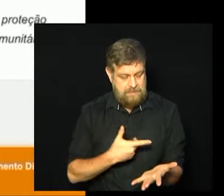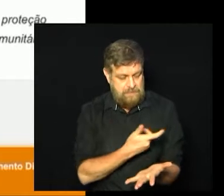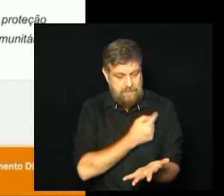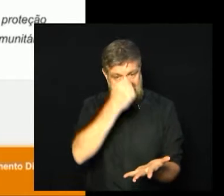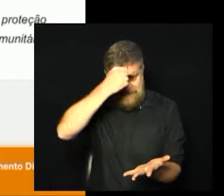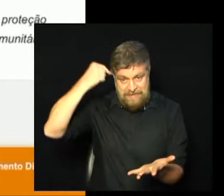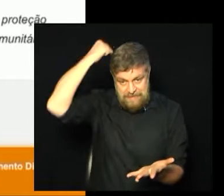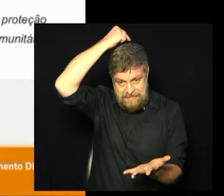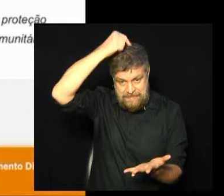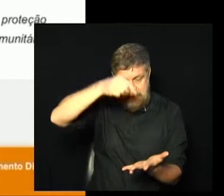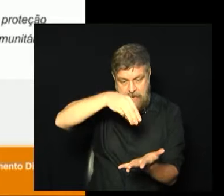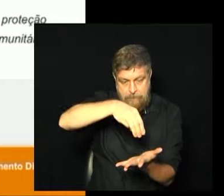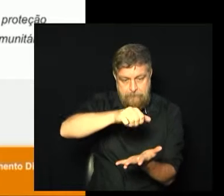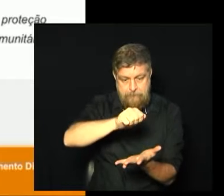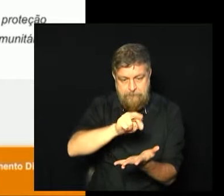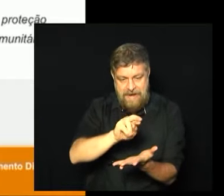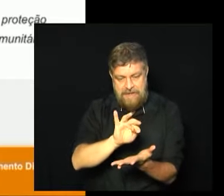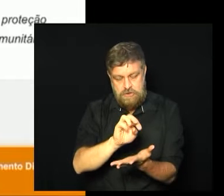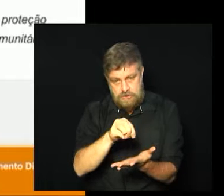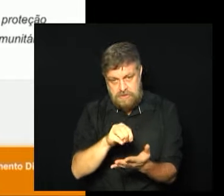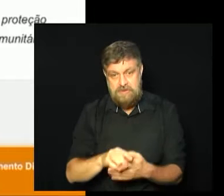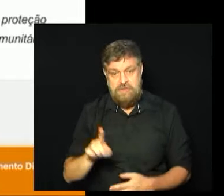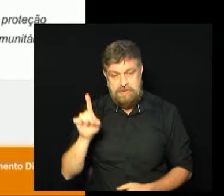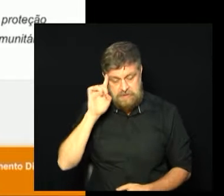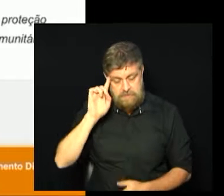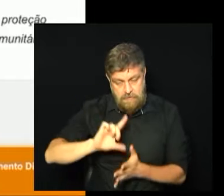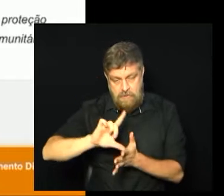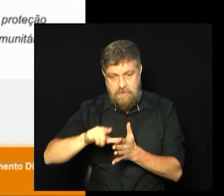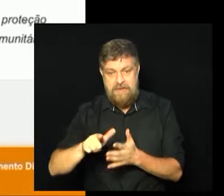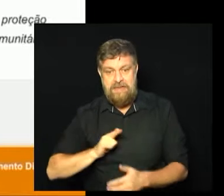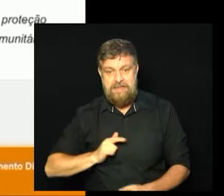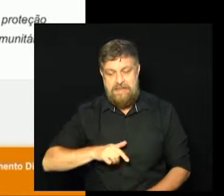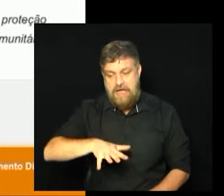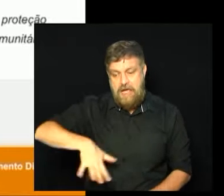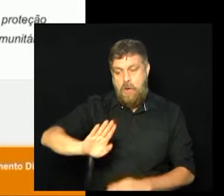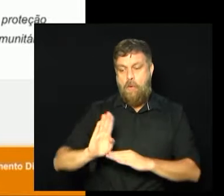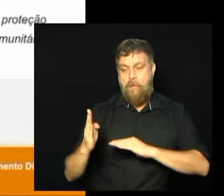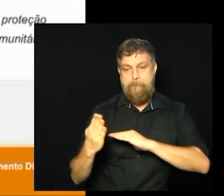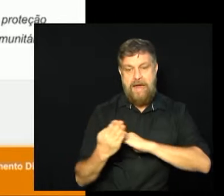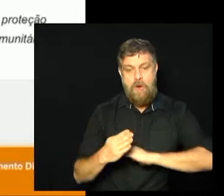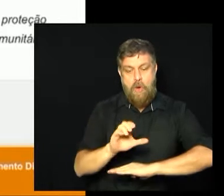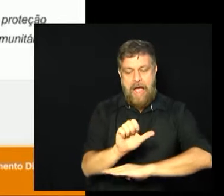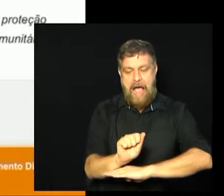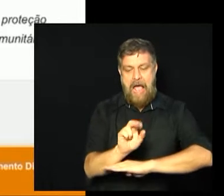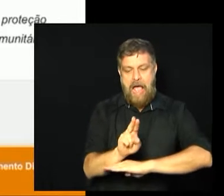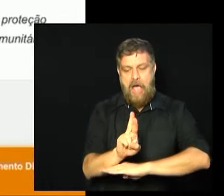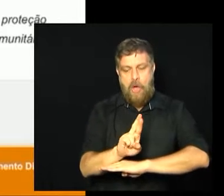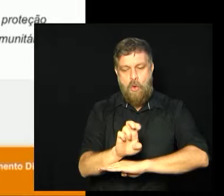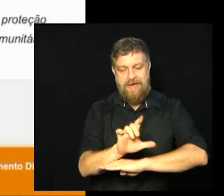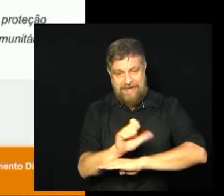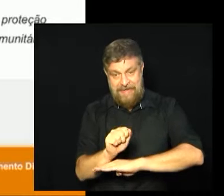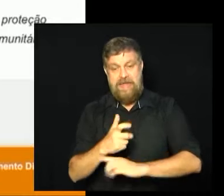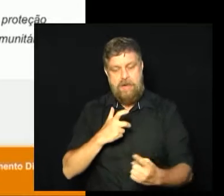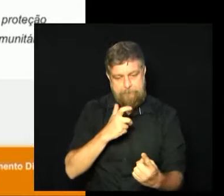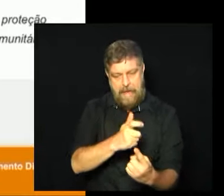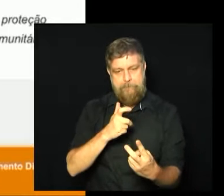e no dia 17, a Escola Estadual Guido Galho do Jardim Aurélia, lá o CS do Jardim Aurélia, é que vai vacinar